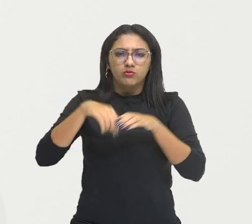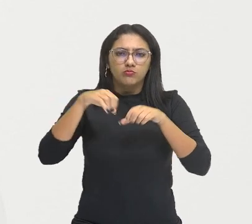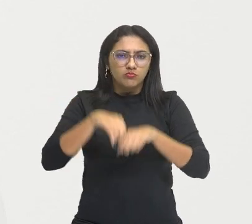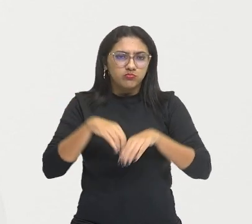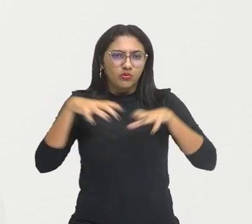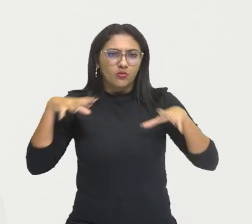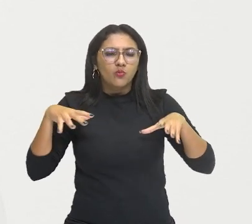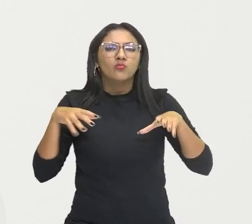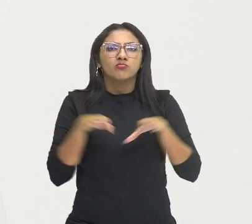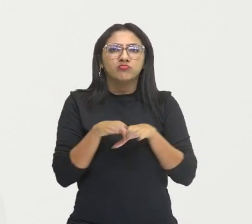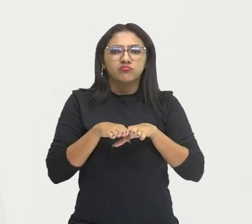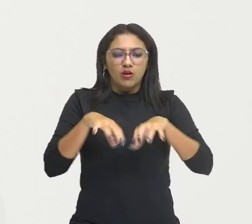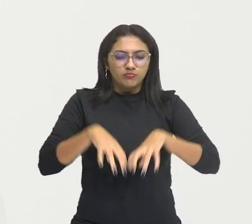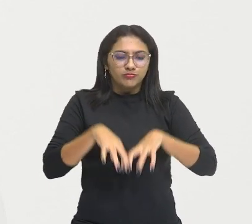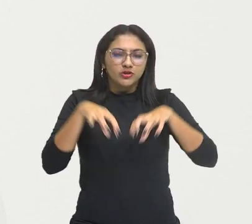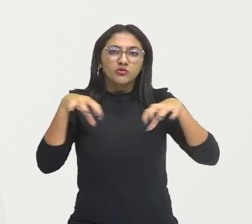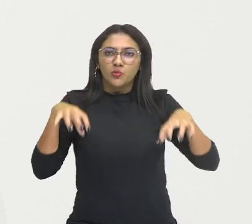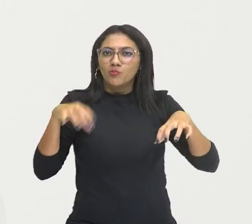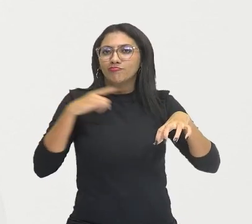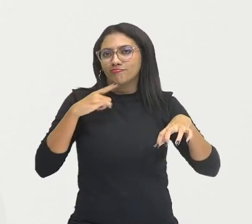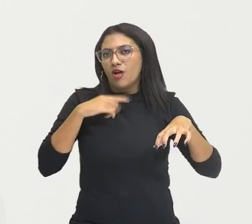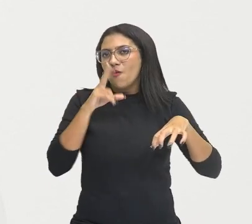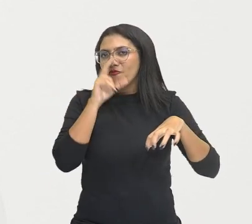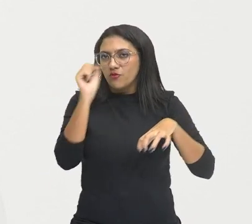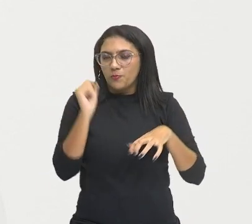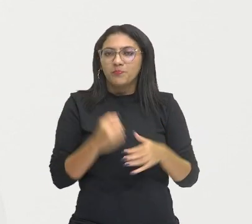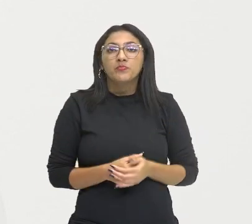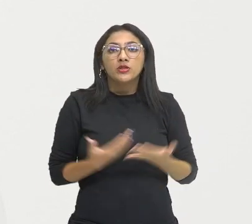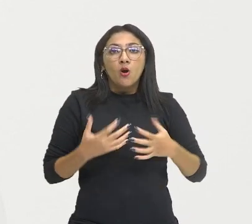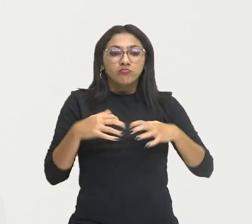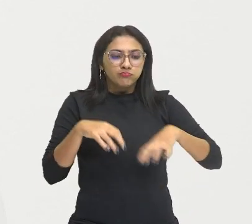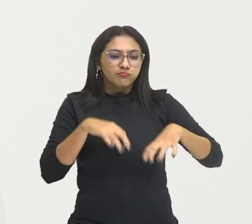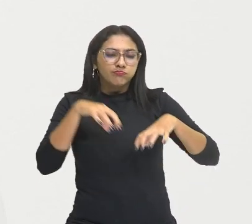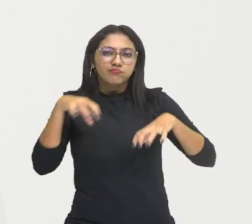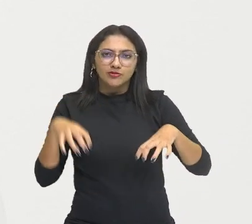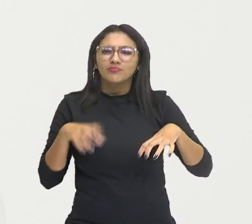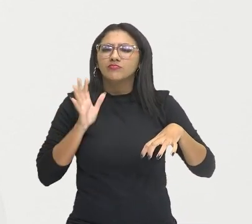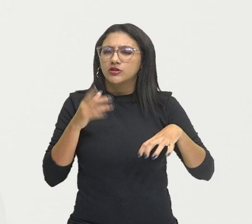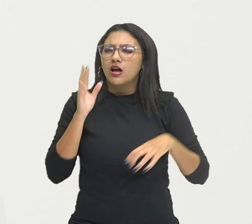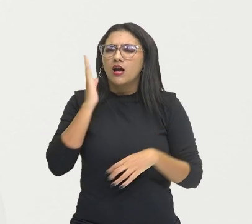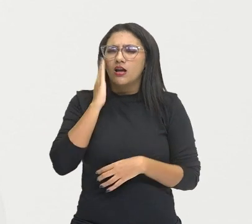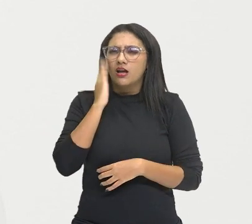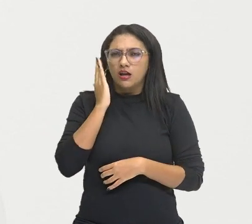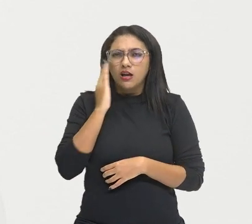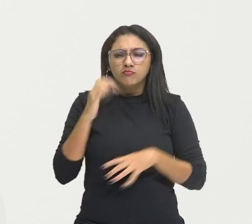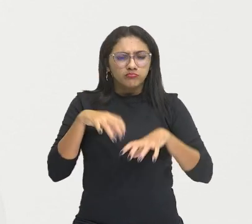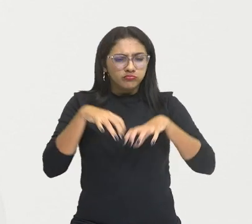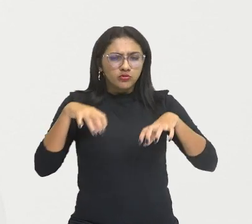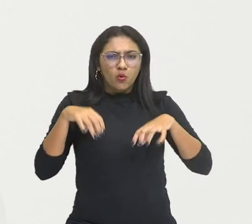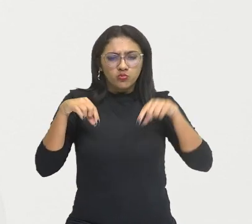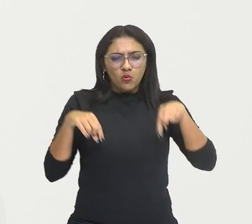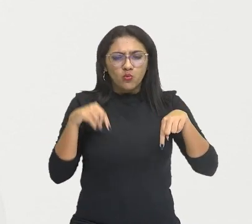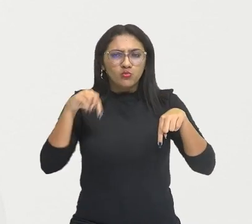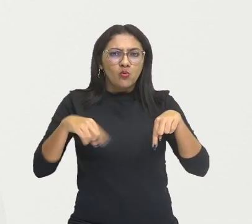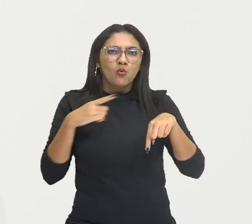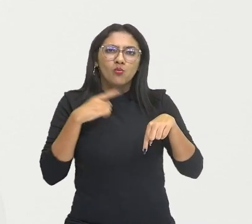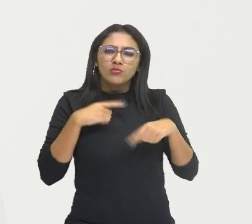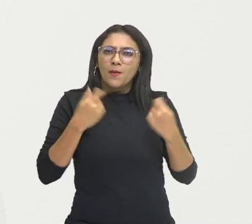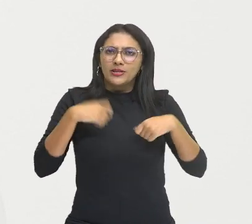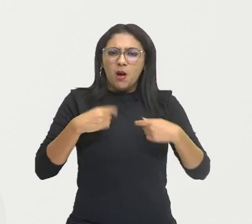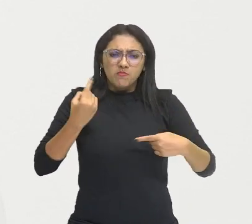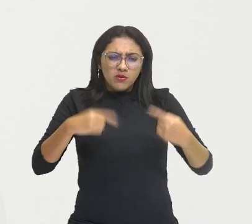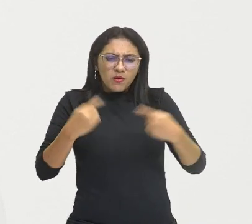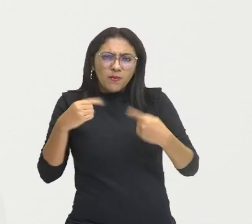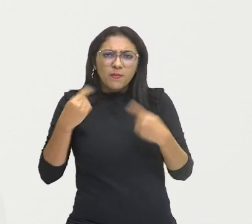e União Soviética, tá bom? Então, esses dois países ali, como eu já disse para vocês, irão brigar e lutar pela hegemonia